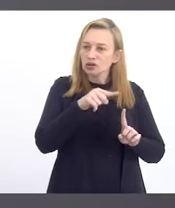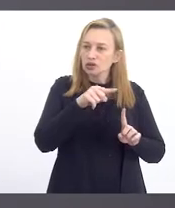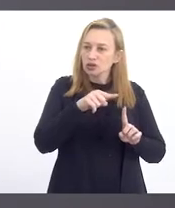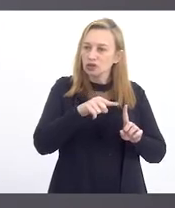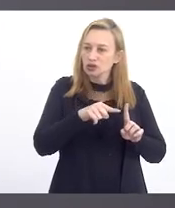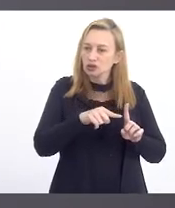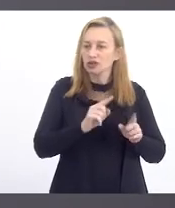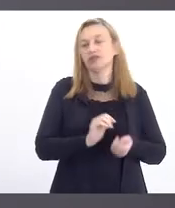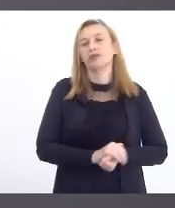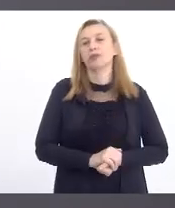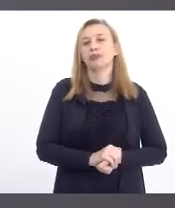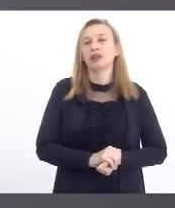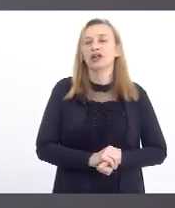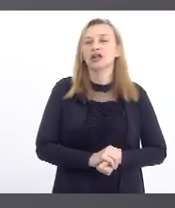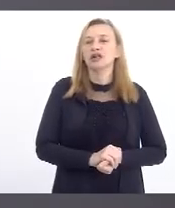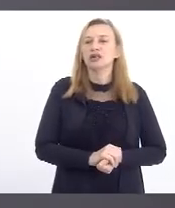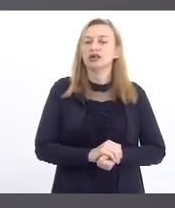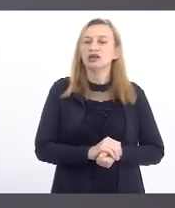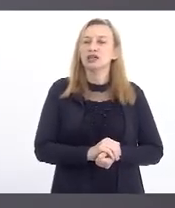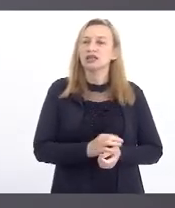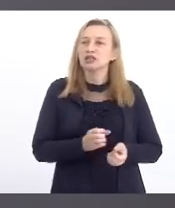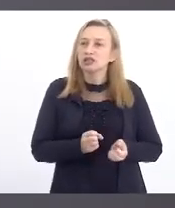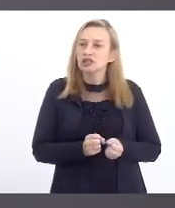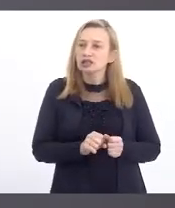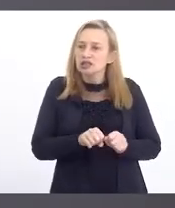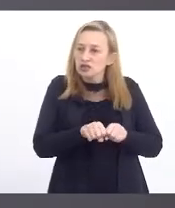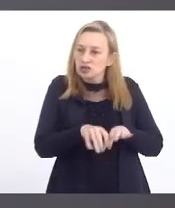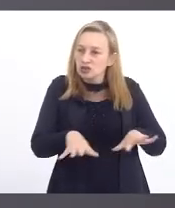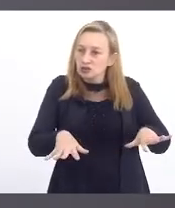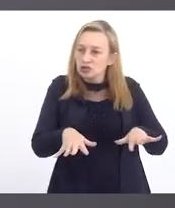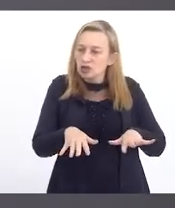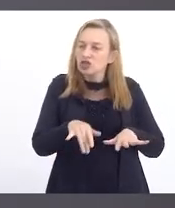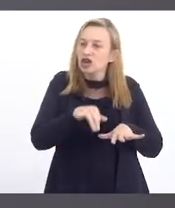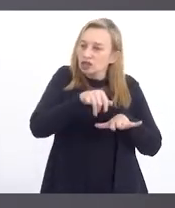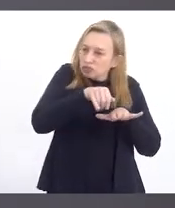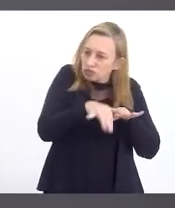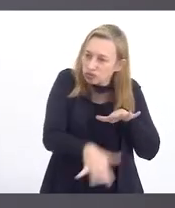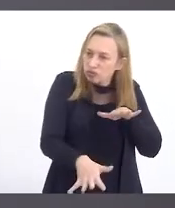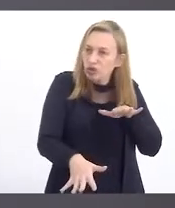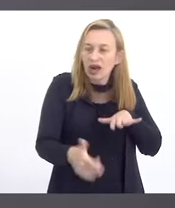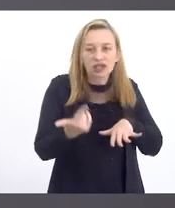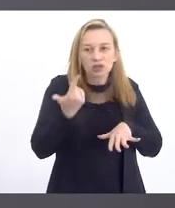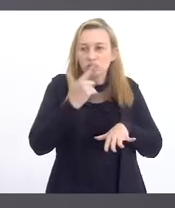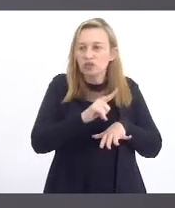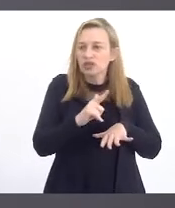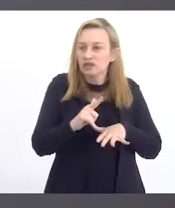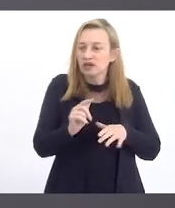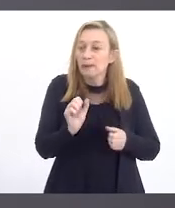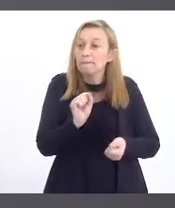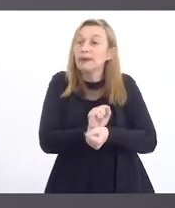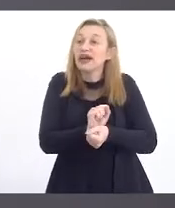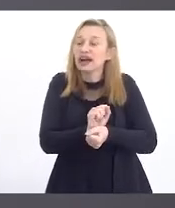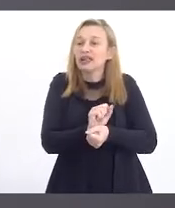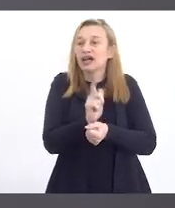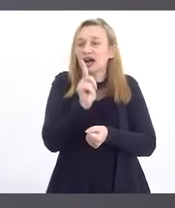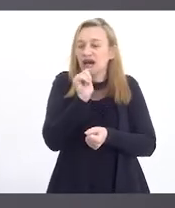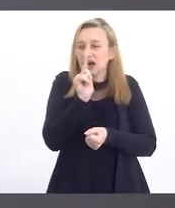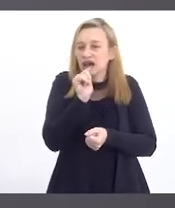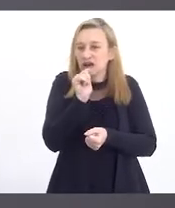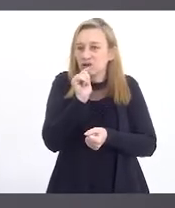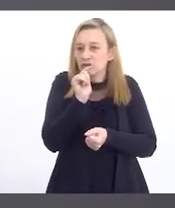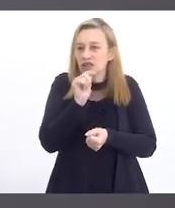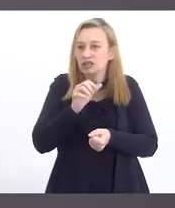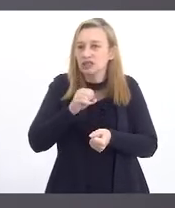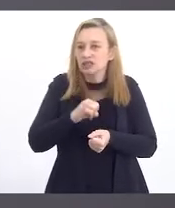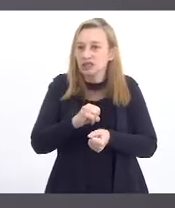Então, ao mesmo tempo que ela se reproduziu, ela já está sendo jogada para fora. Ela não consegue se concentrar e, se concentrando, ela